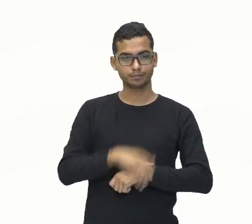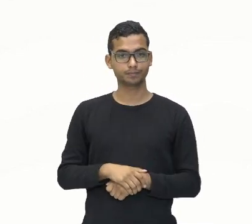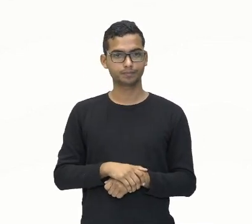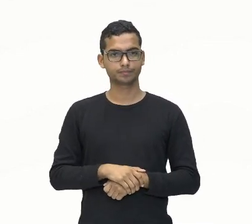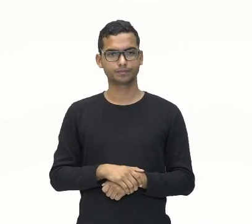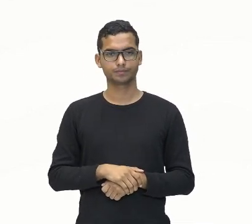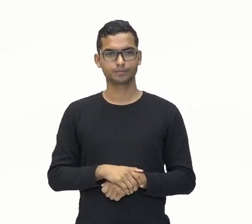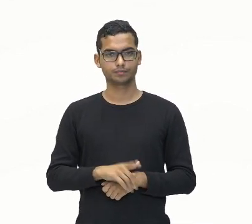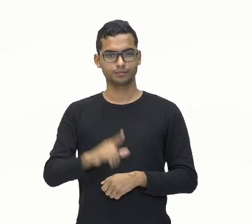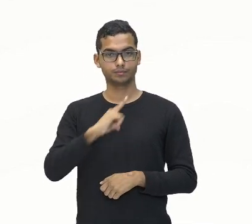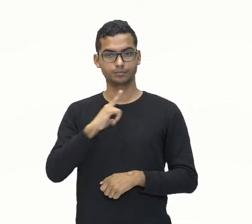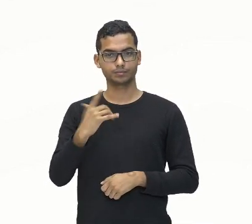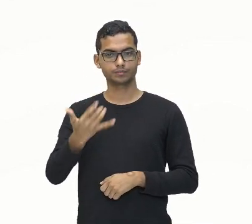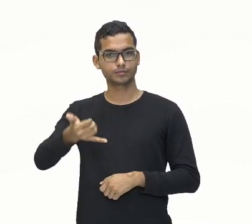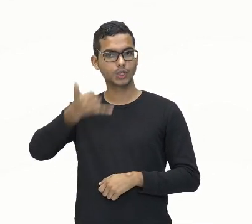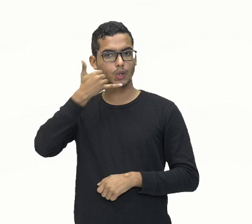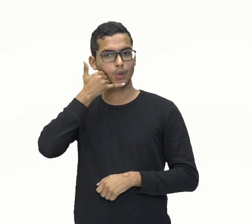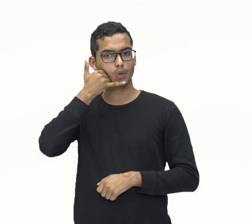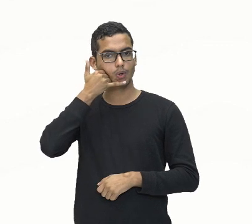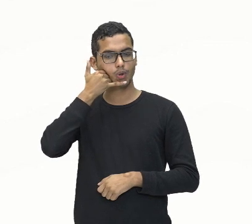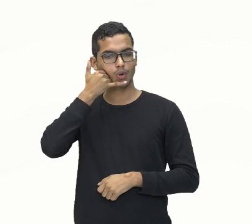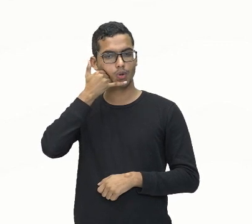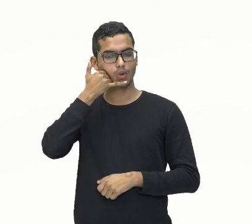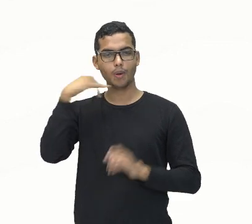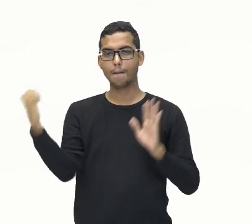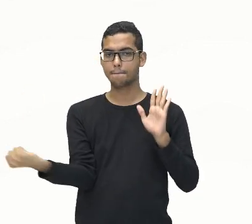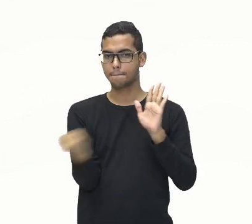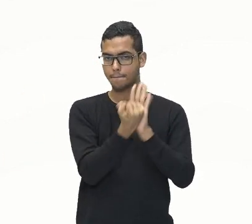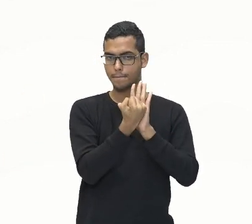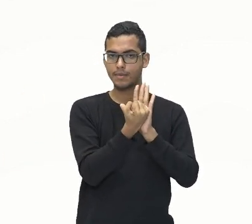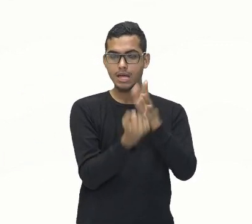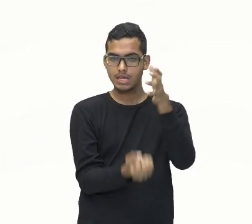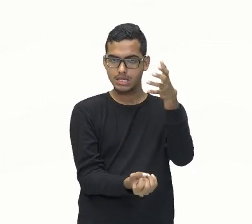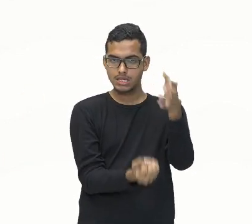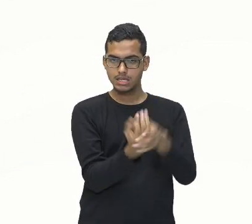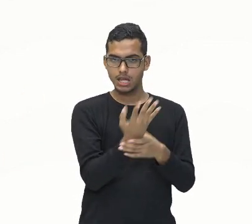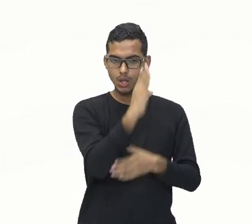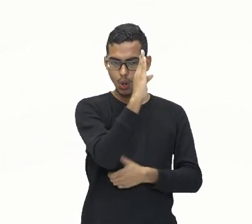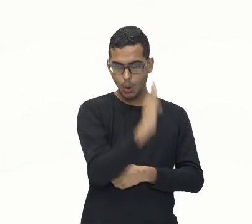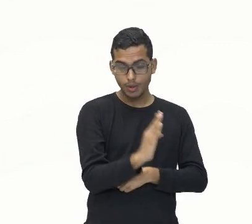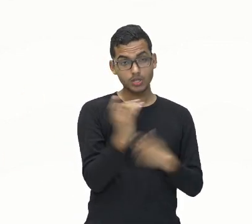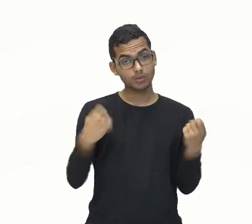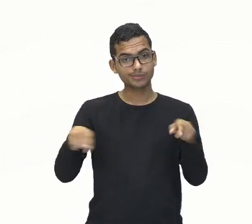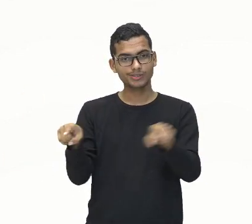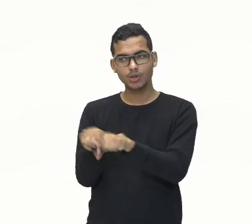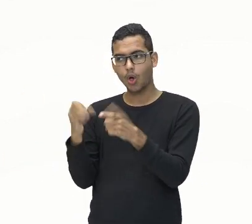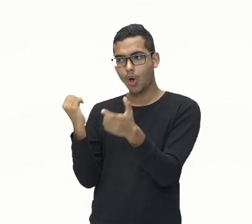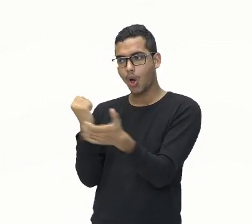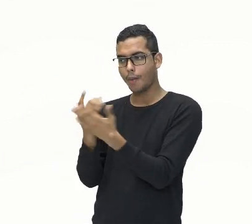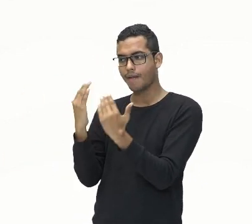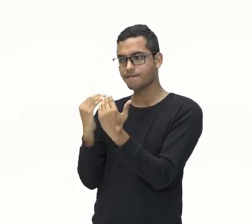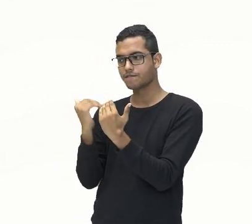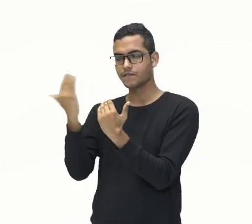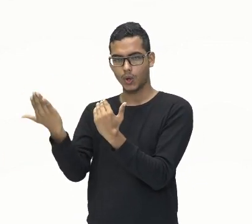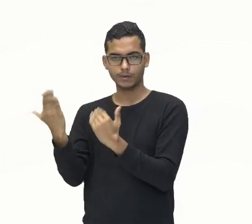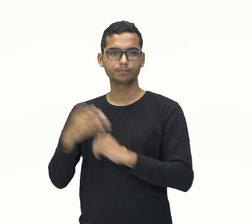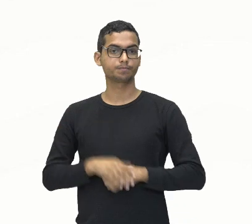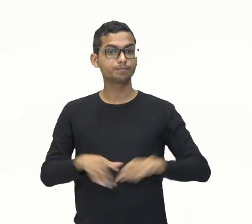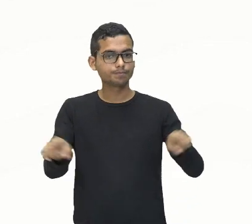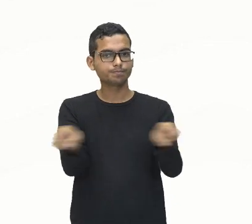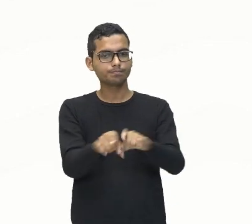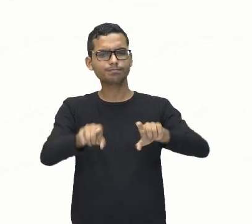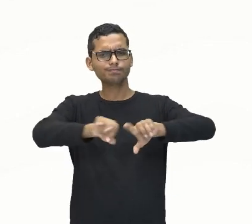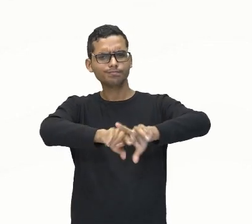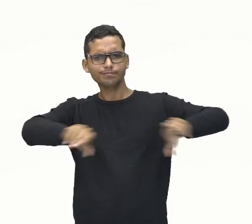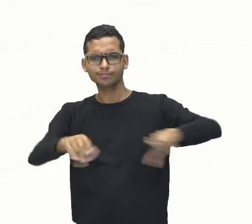telefone, um celular de determinada marca que não é fabricado por aqui, você tem que importar e pode fazer isso. Diversidade